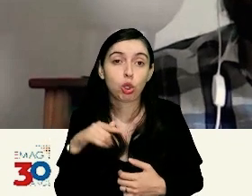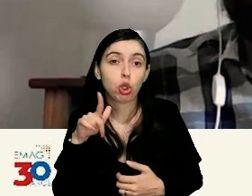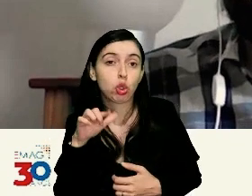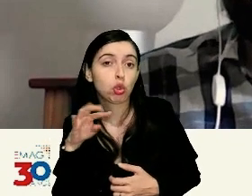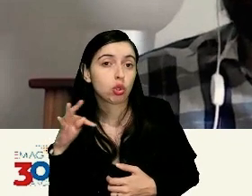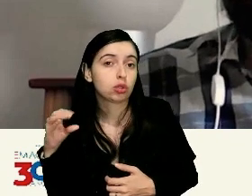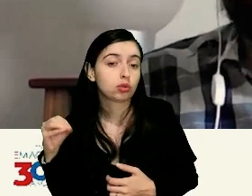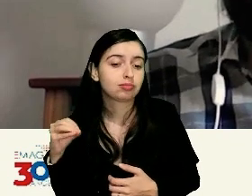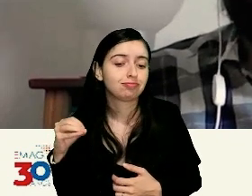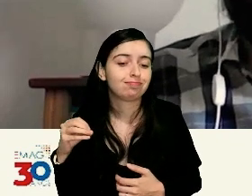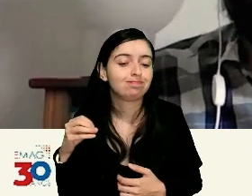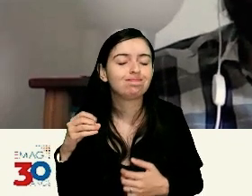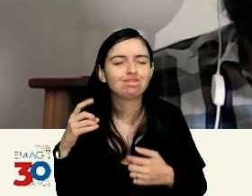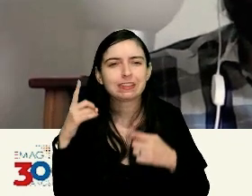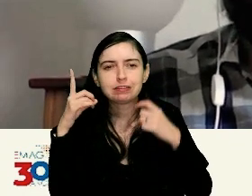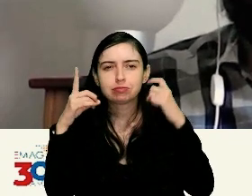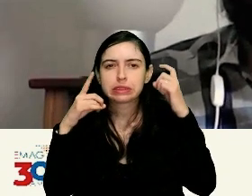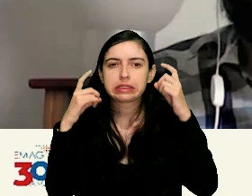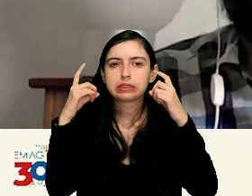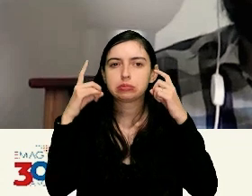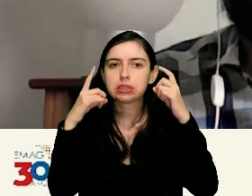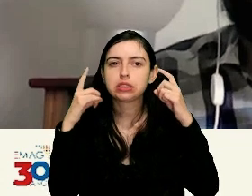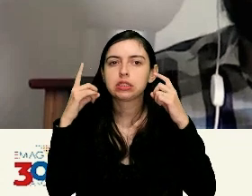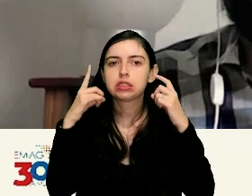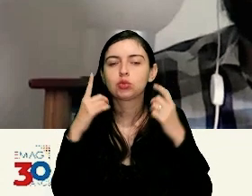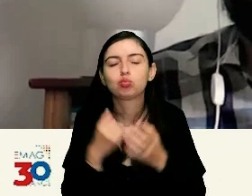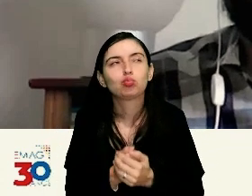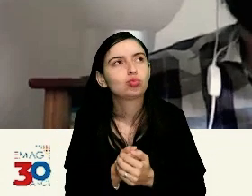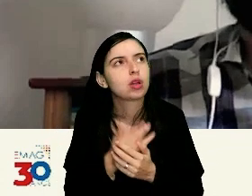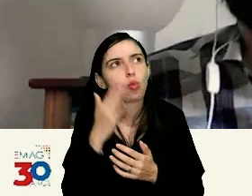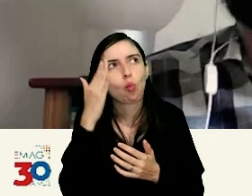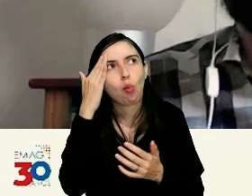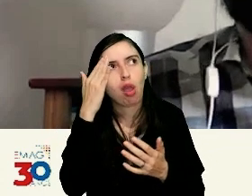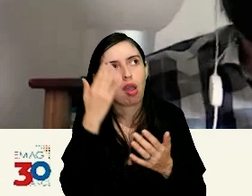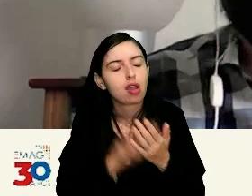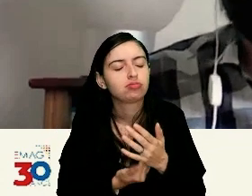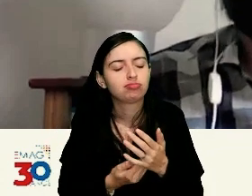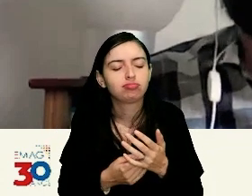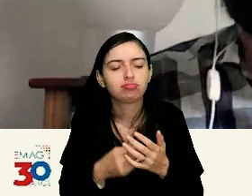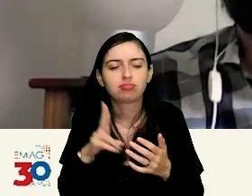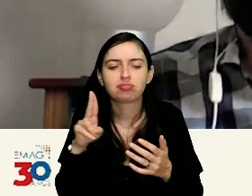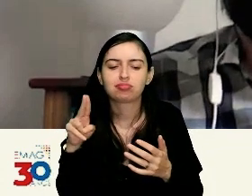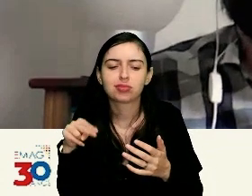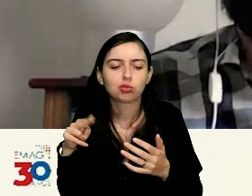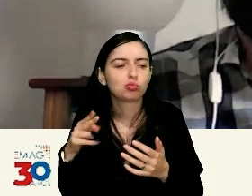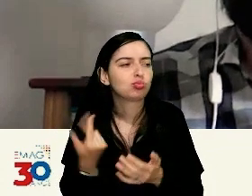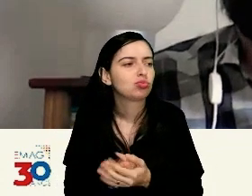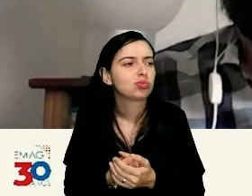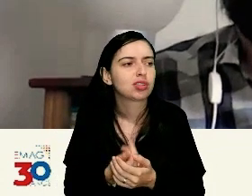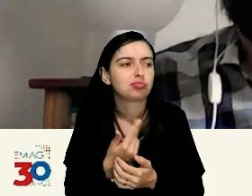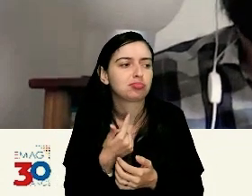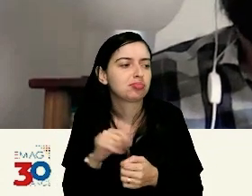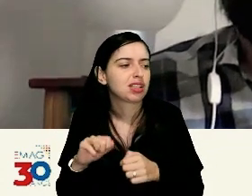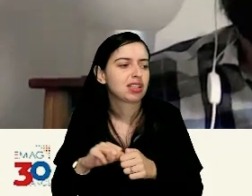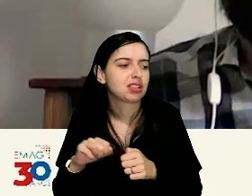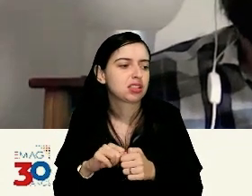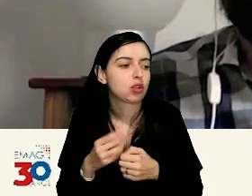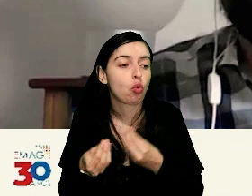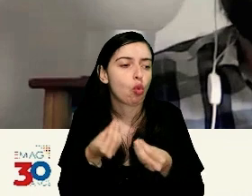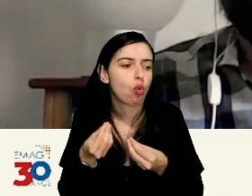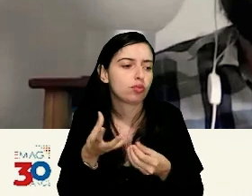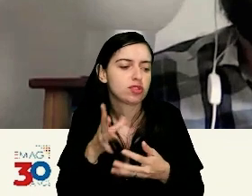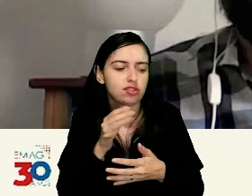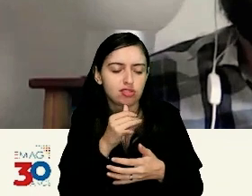porque é impressionante como a gente não sabe lidar com o luto, né? E quando eu falo a